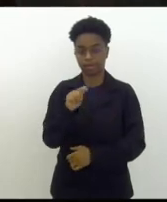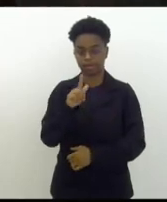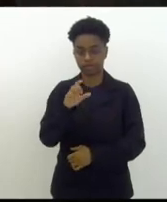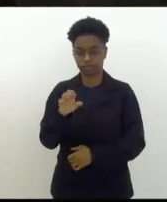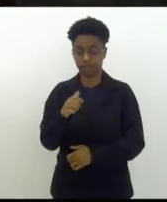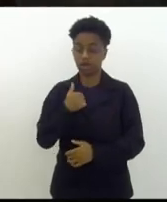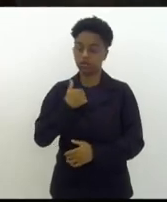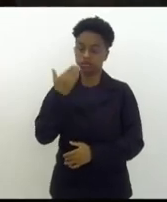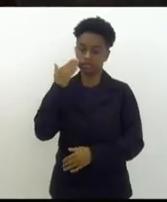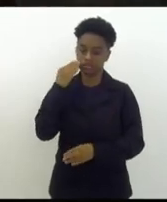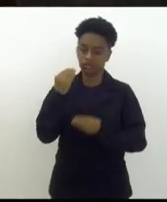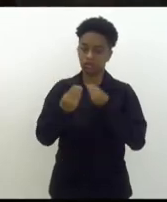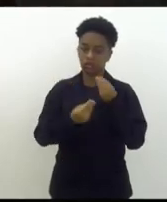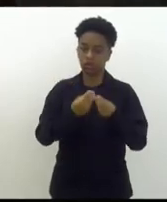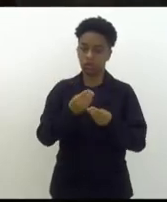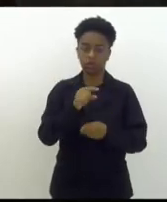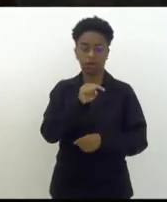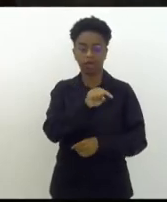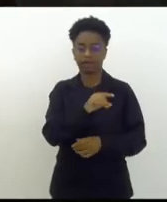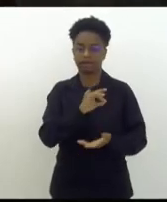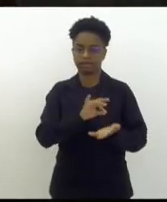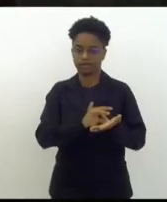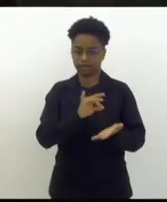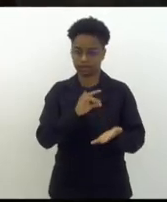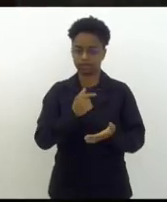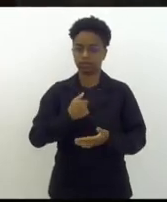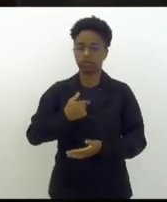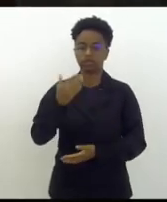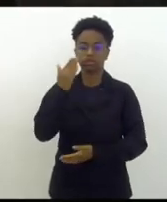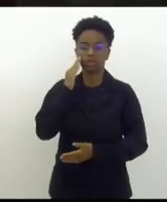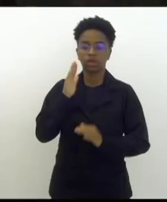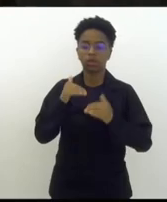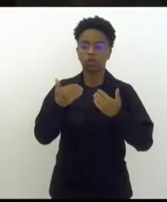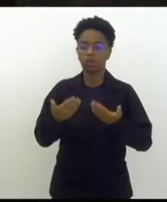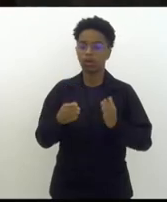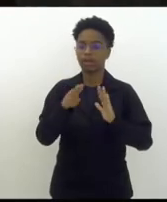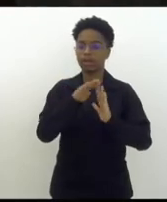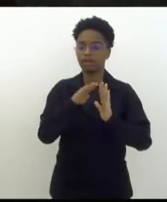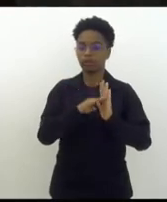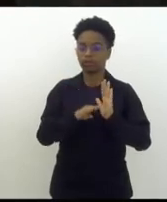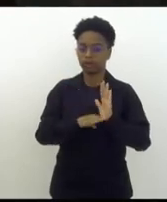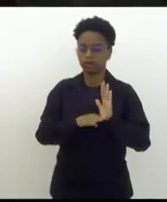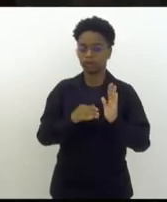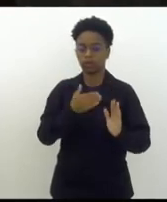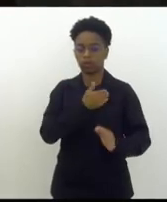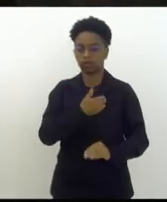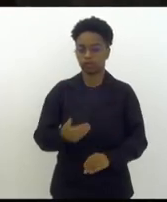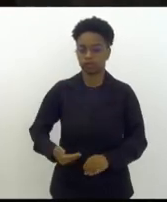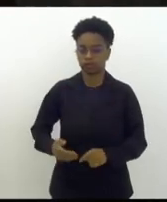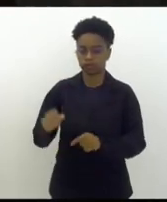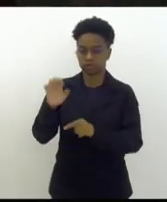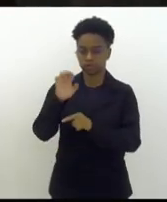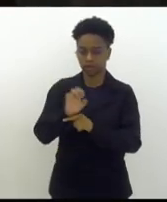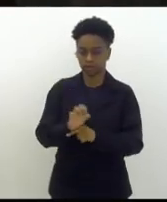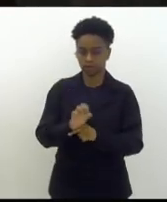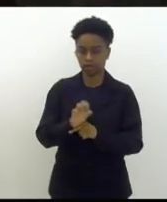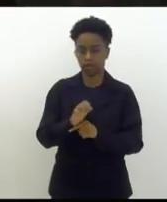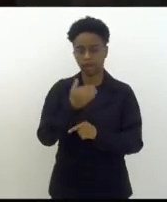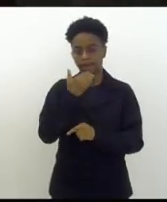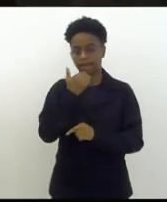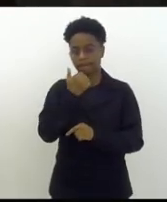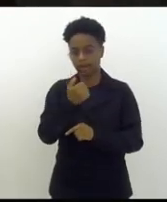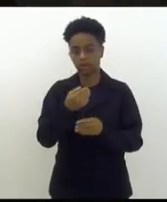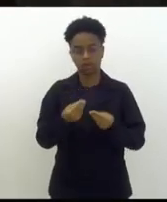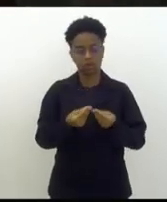sei qual é a realidade Magé eu sei quais são os programas do governo estadual que mais são